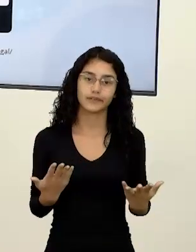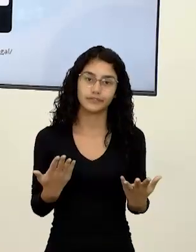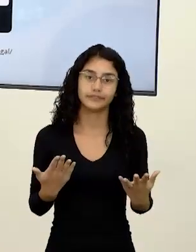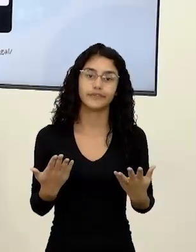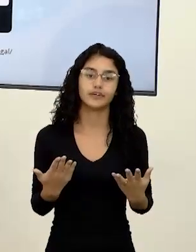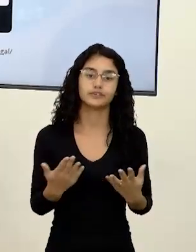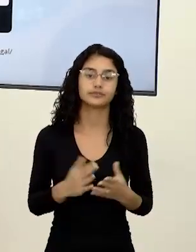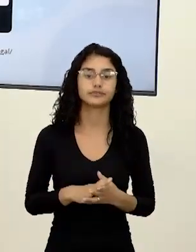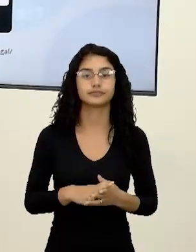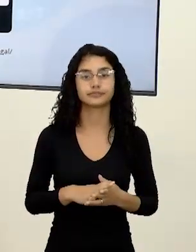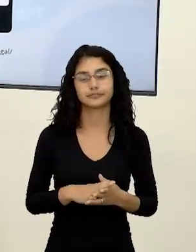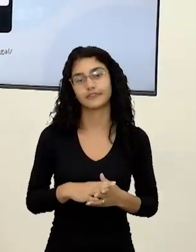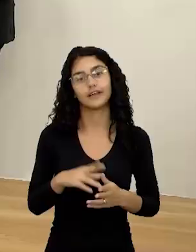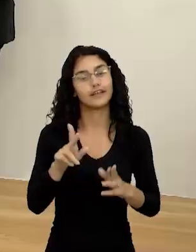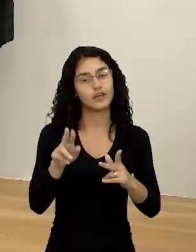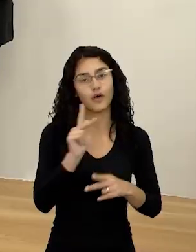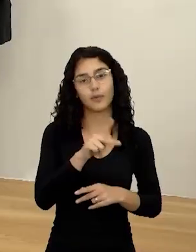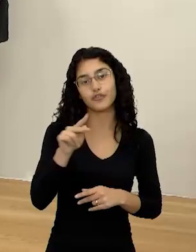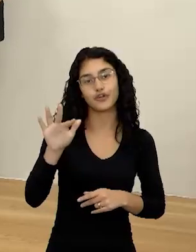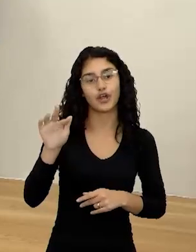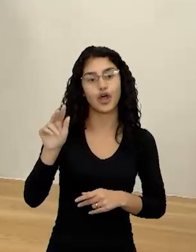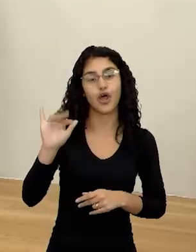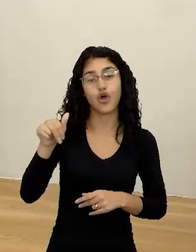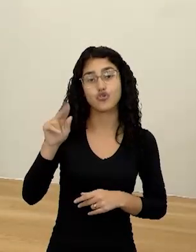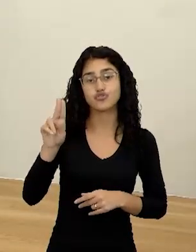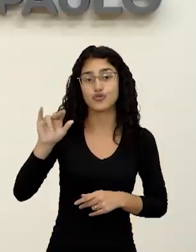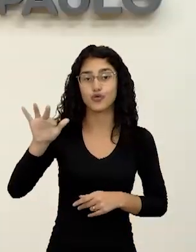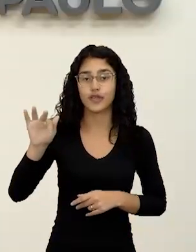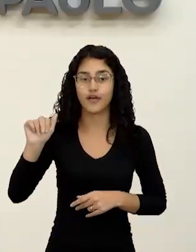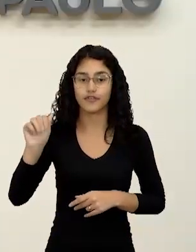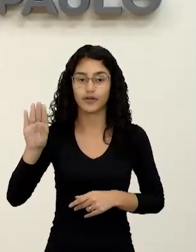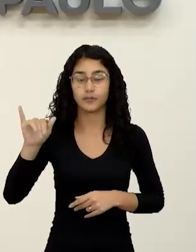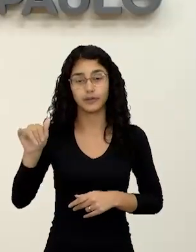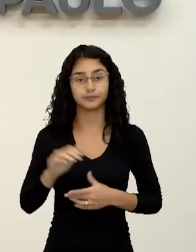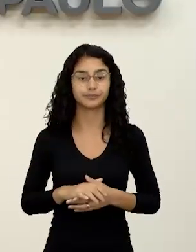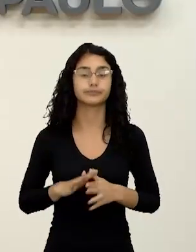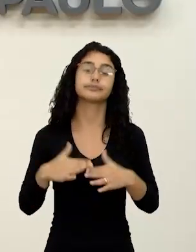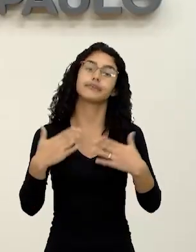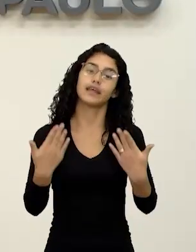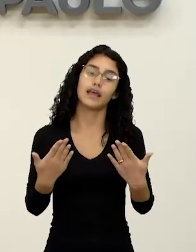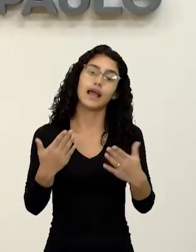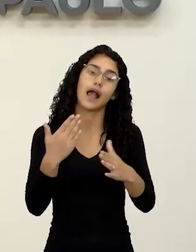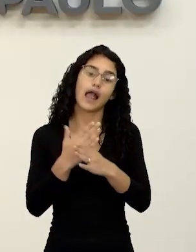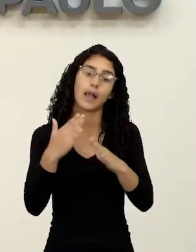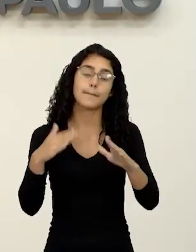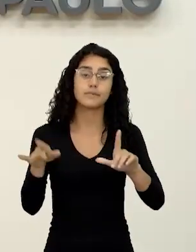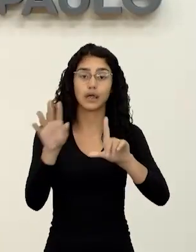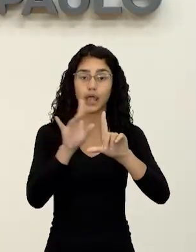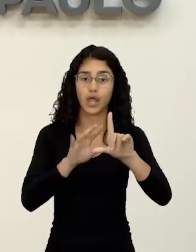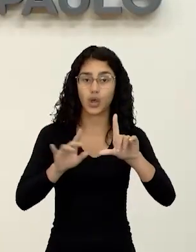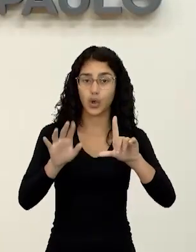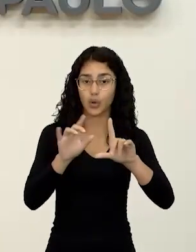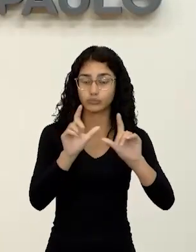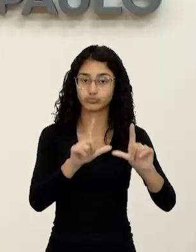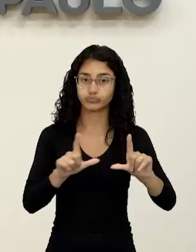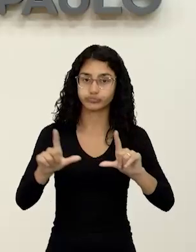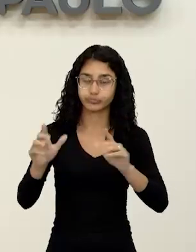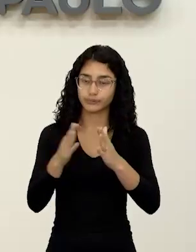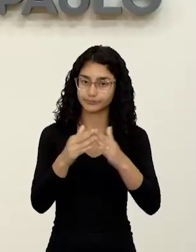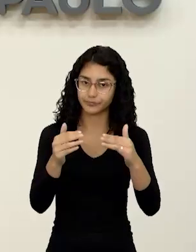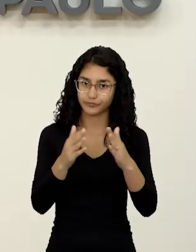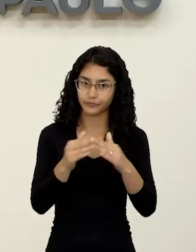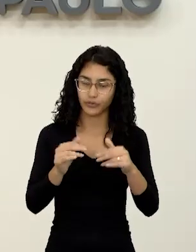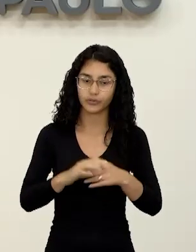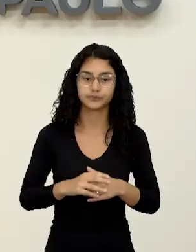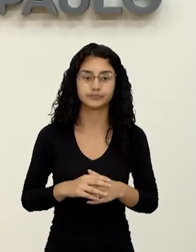faça igual a Proju e a Profabi. Exatamente. E a gente vai ficando por aqui. QR Code na tela, por